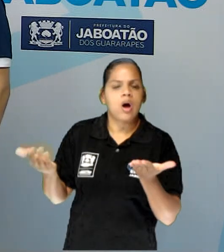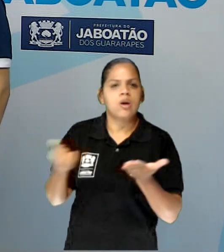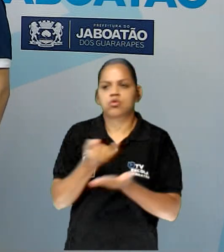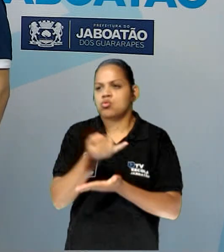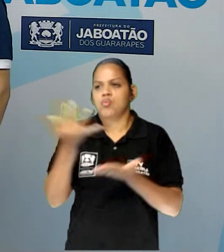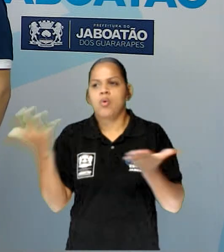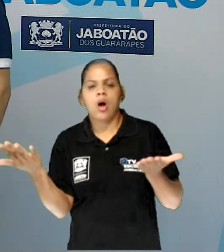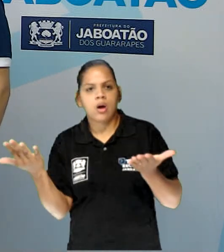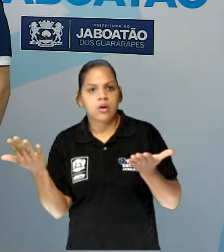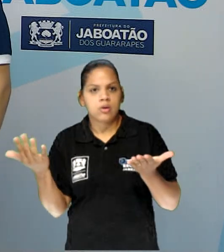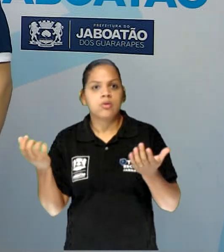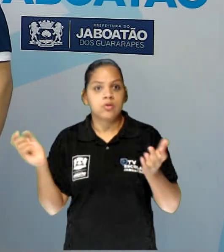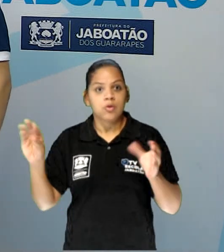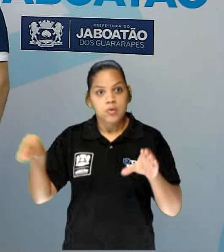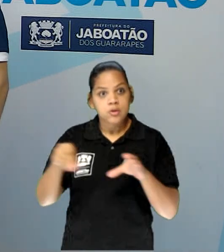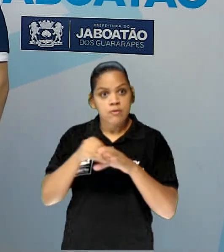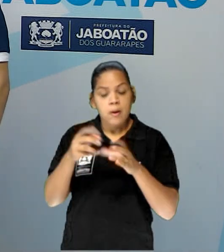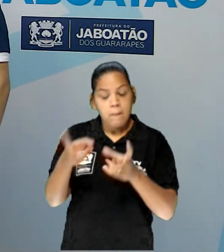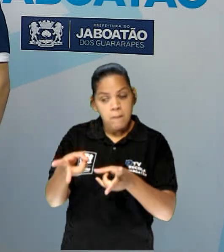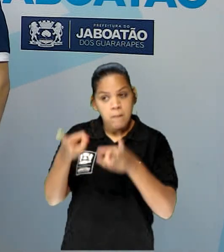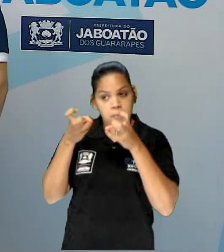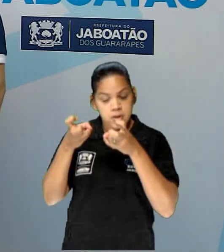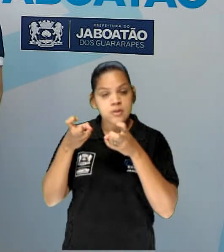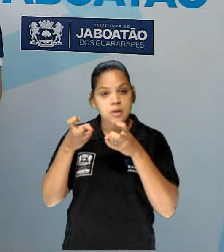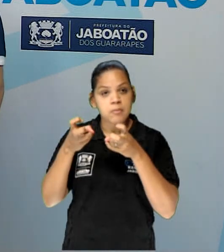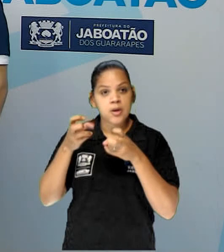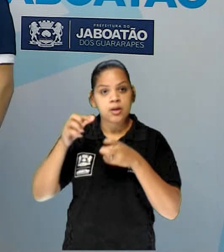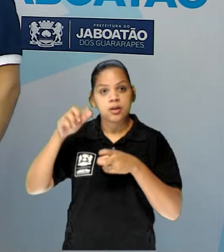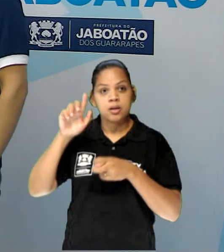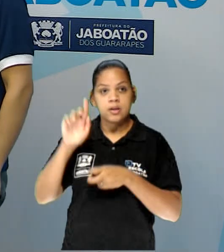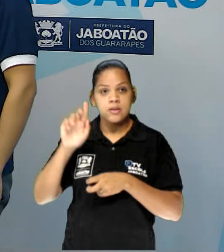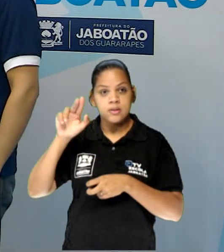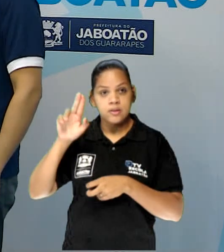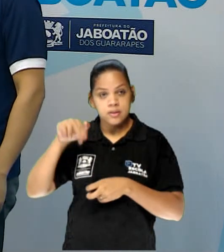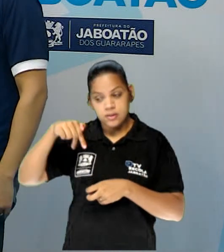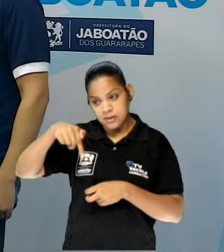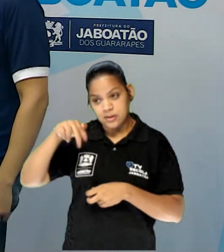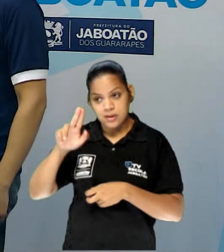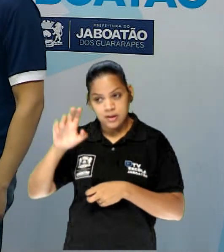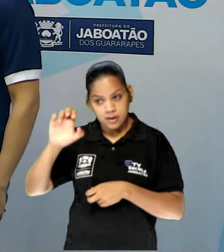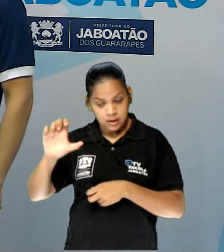vai perceber que esse que é pronome relativo. Então, como é que a gente vai fazer aqui para tirar